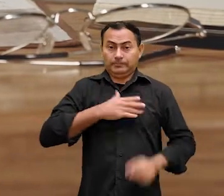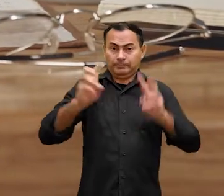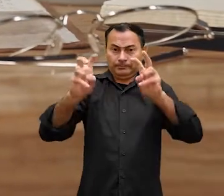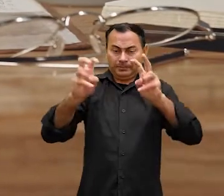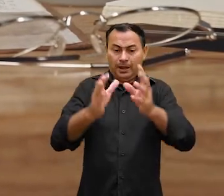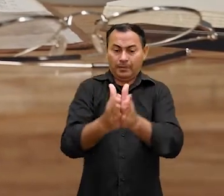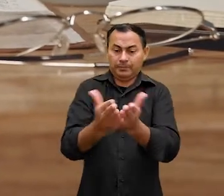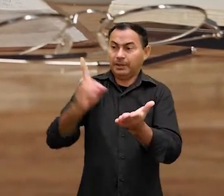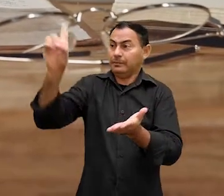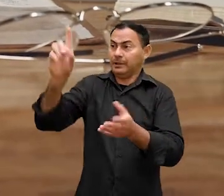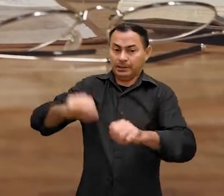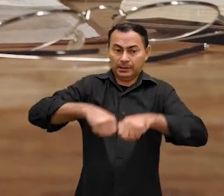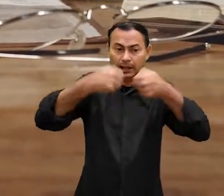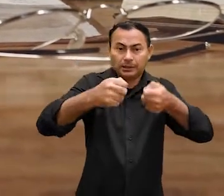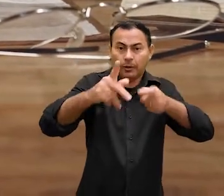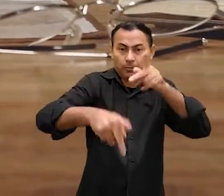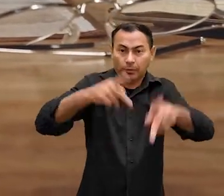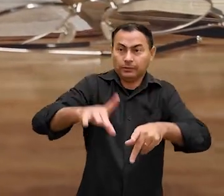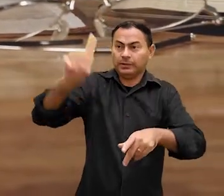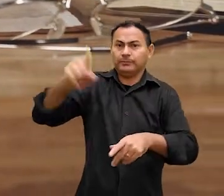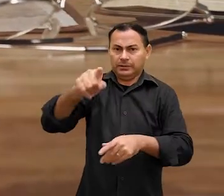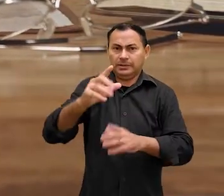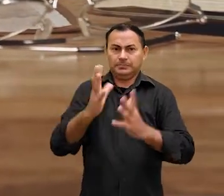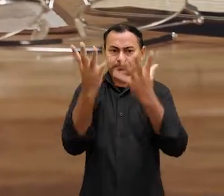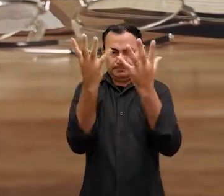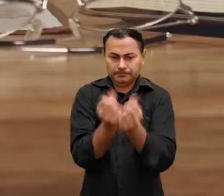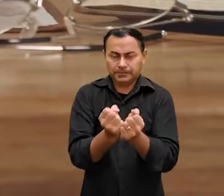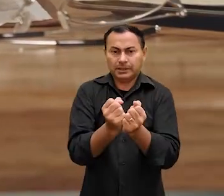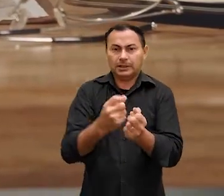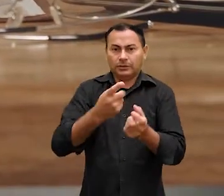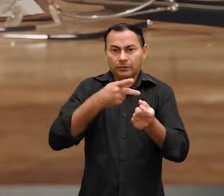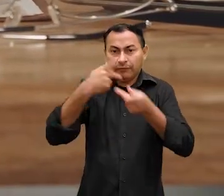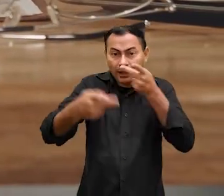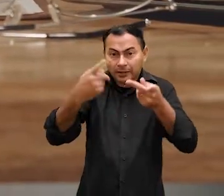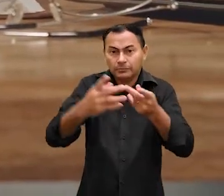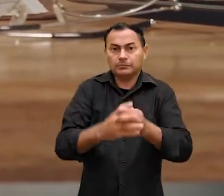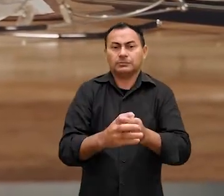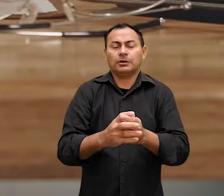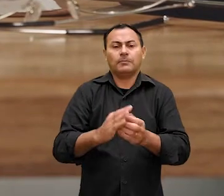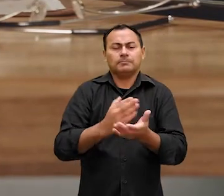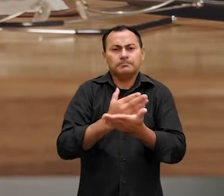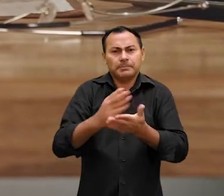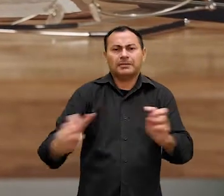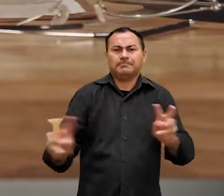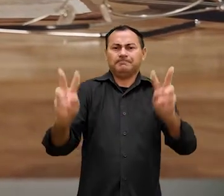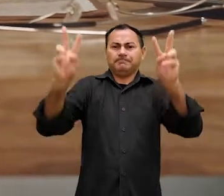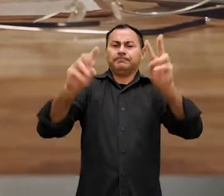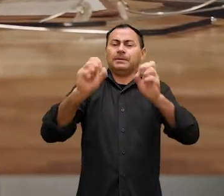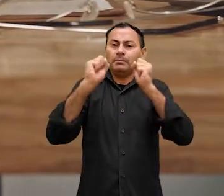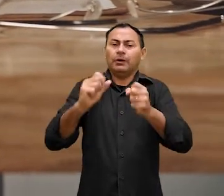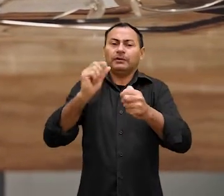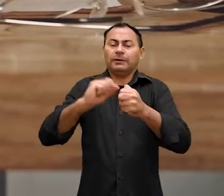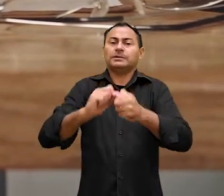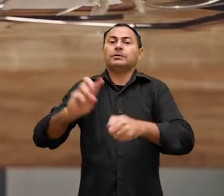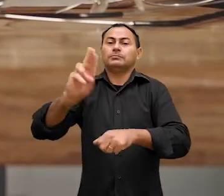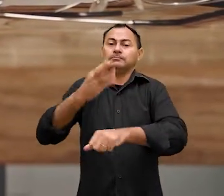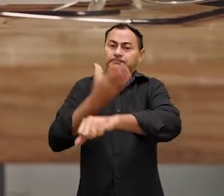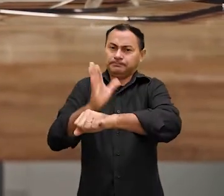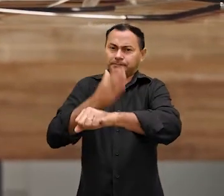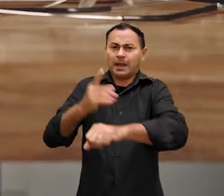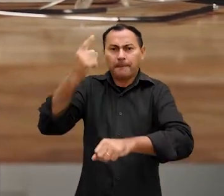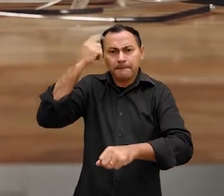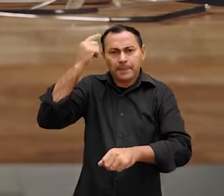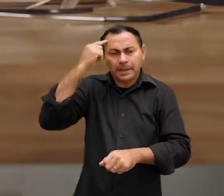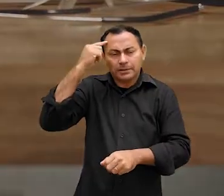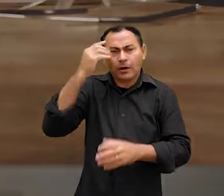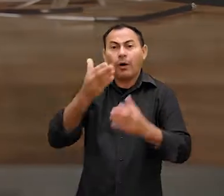A Bíblia foi dada ao povo de Deus. Se você encarar o que estou falando como um princípio, poderá fazer uma aplicação. Pense sobre